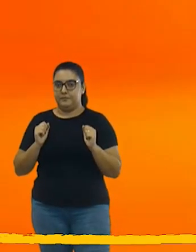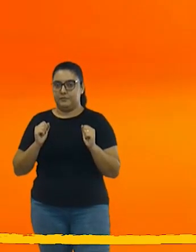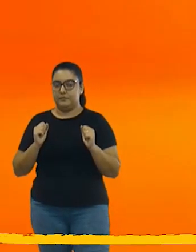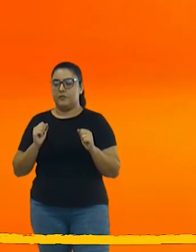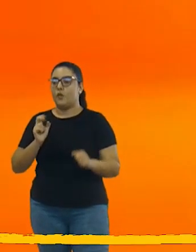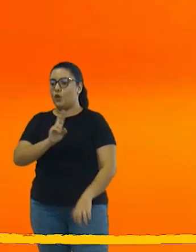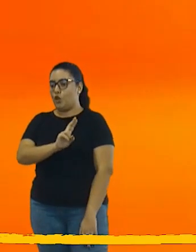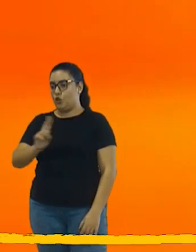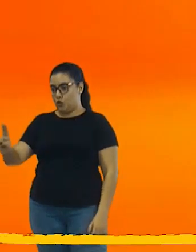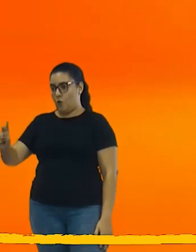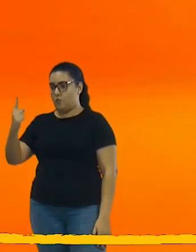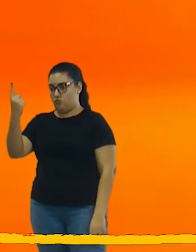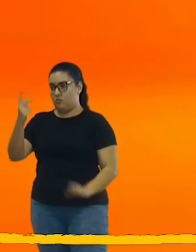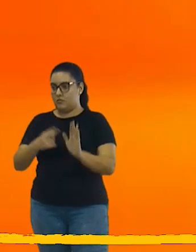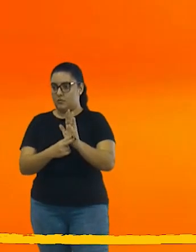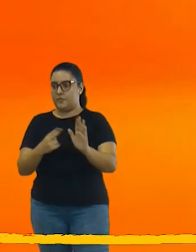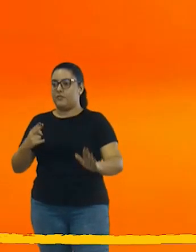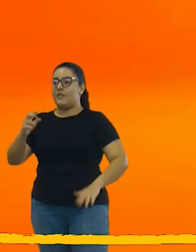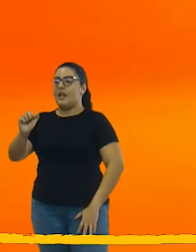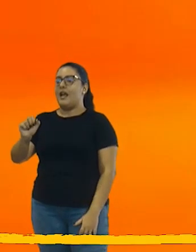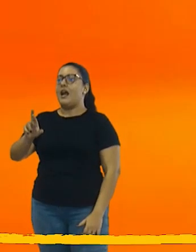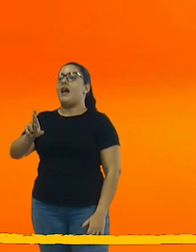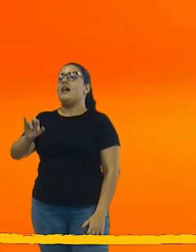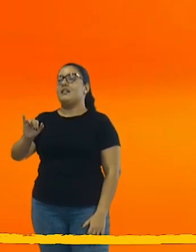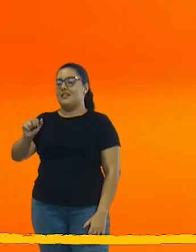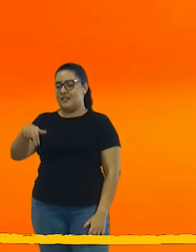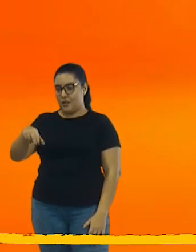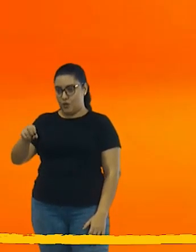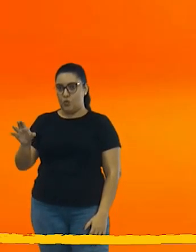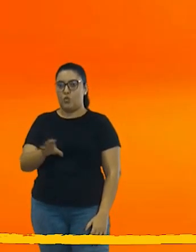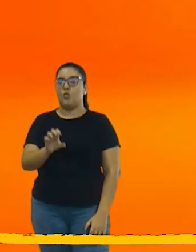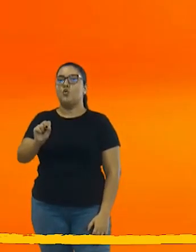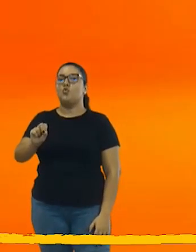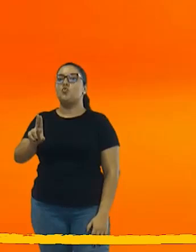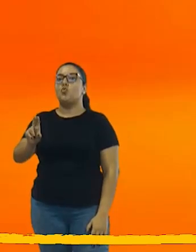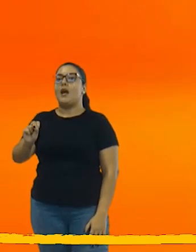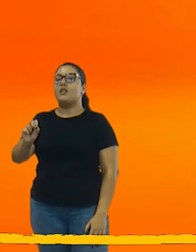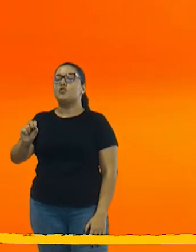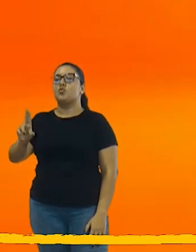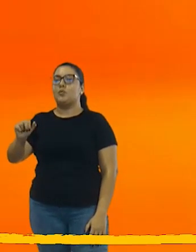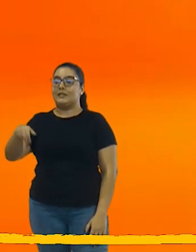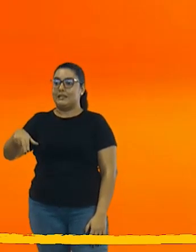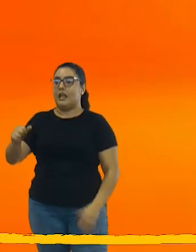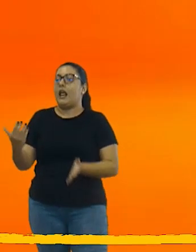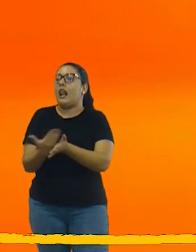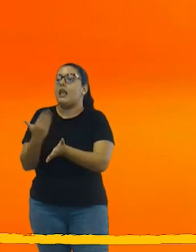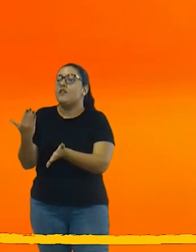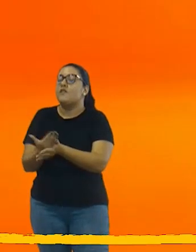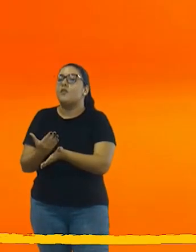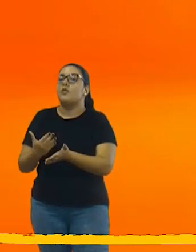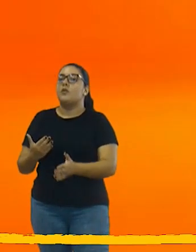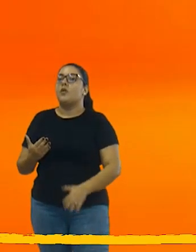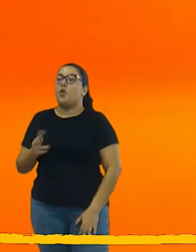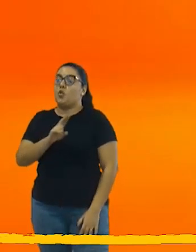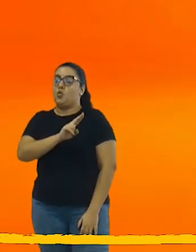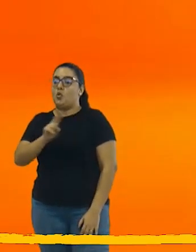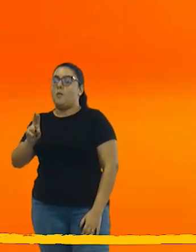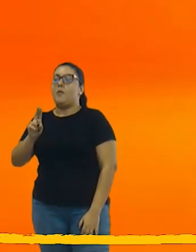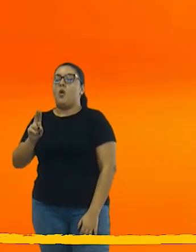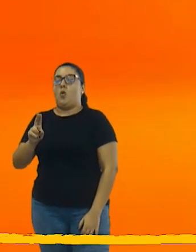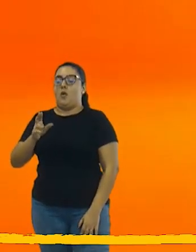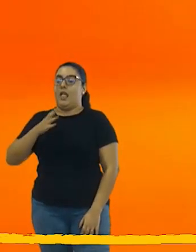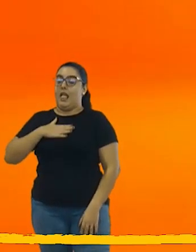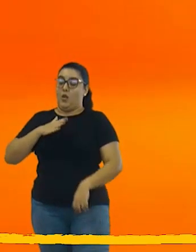dar um nome, Ariano Suassuna, e vou te dar uma obra de referência, O Alto da